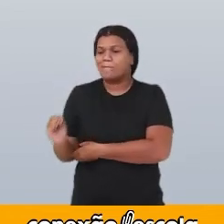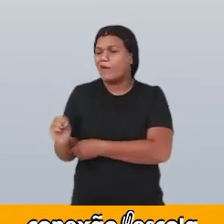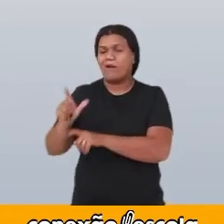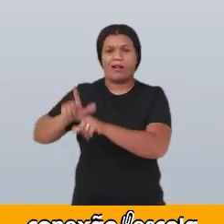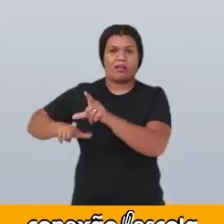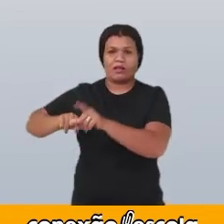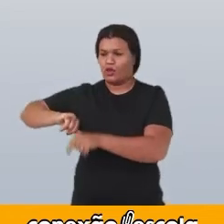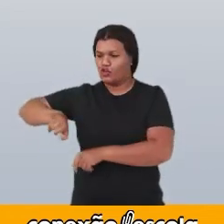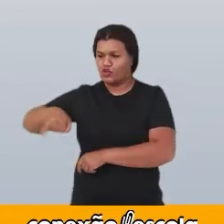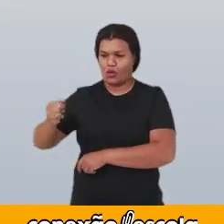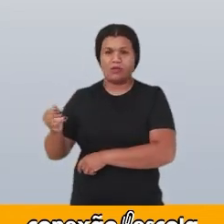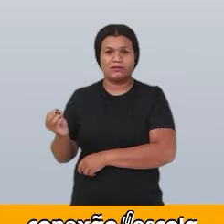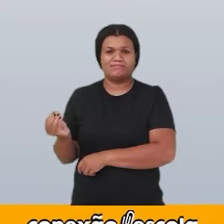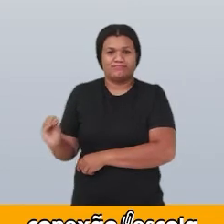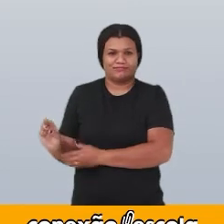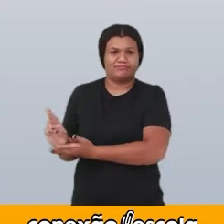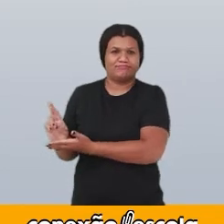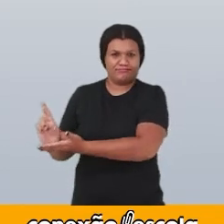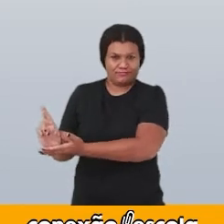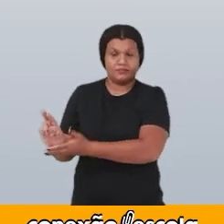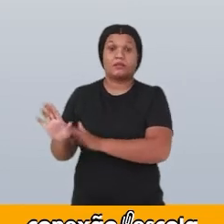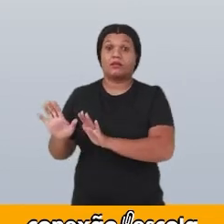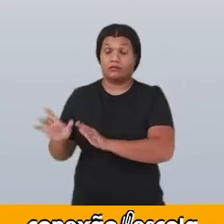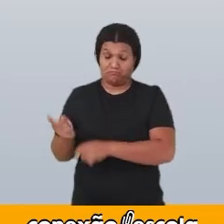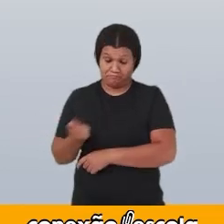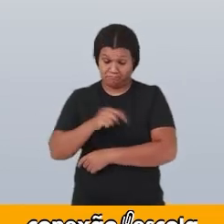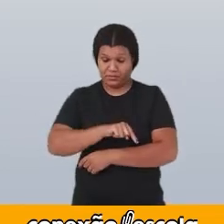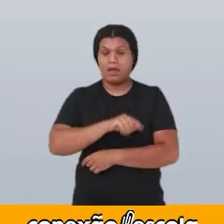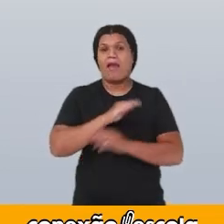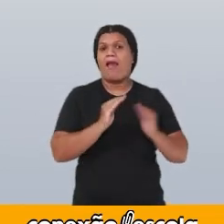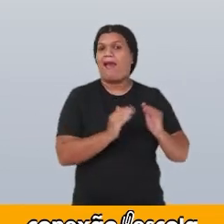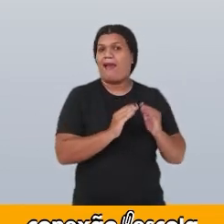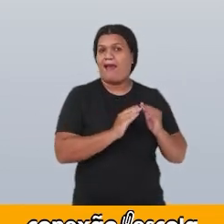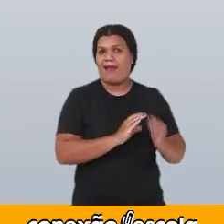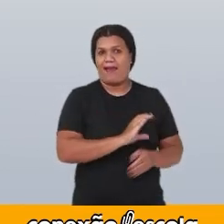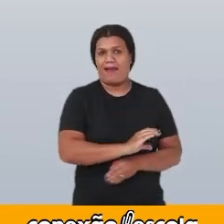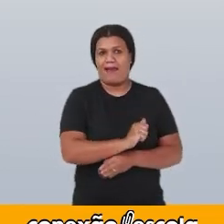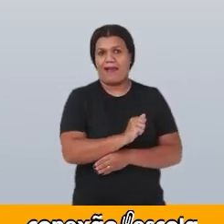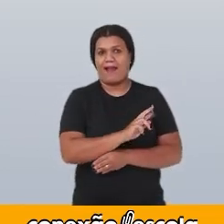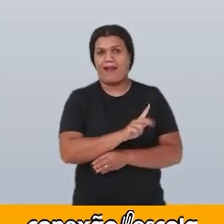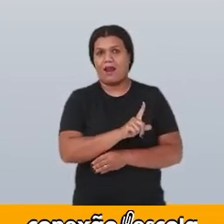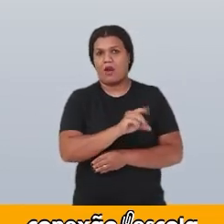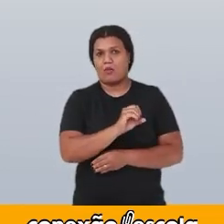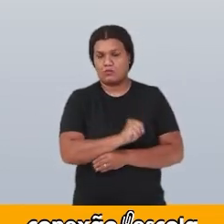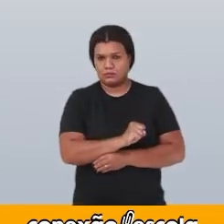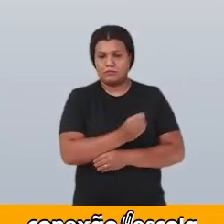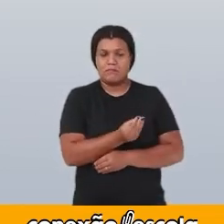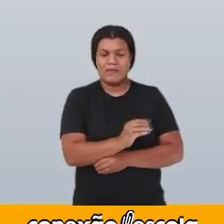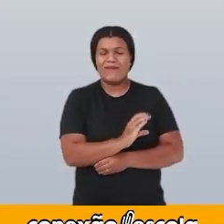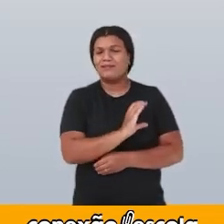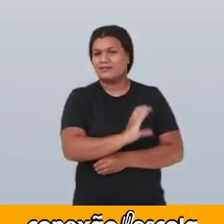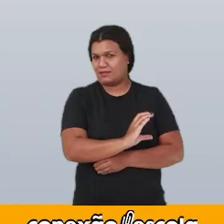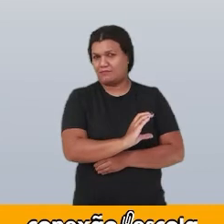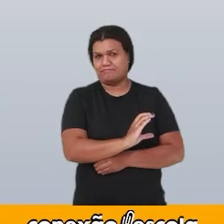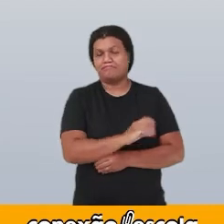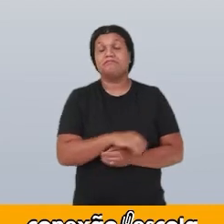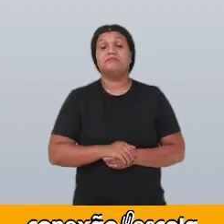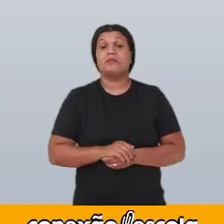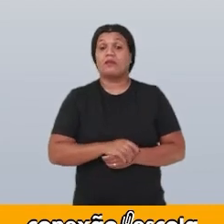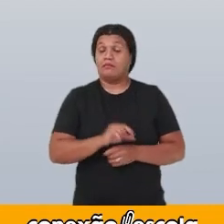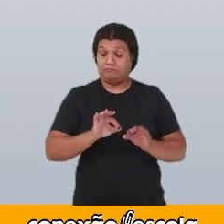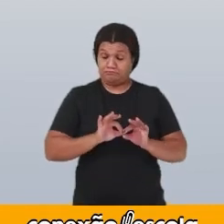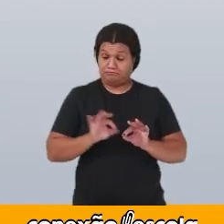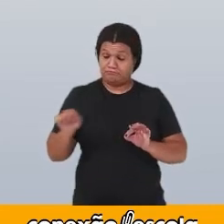este ponto, e considerarmos a casa de Carlos como ponto final, C, então esse segmento de